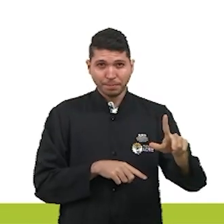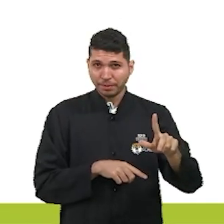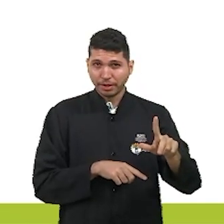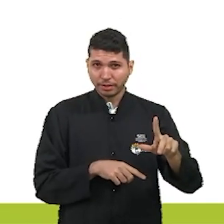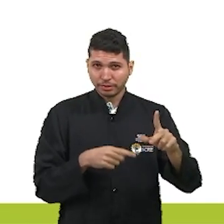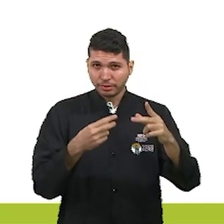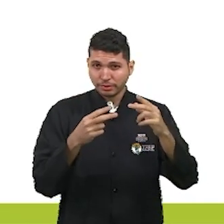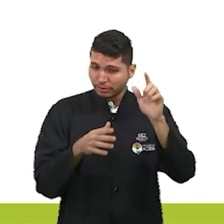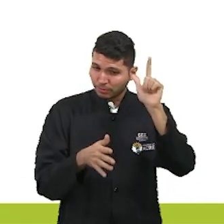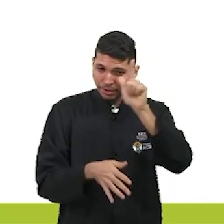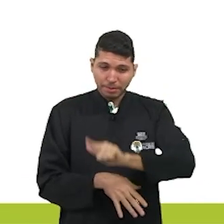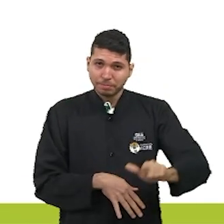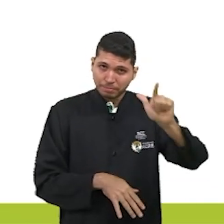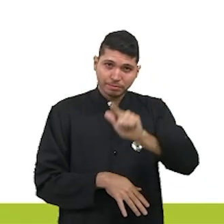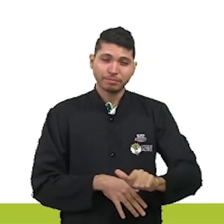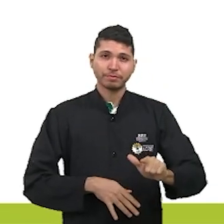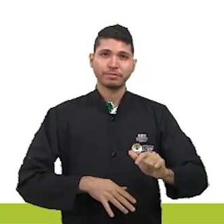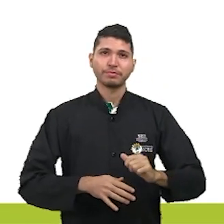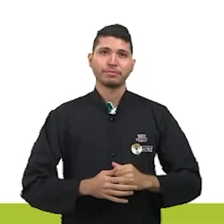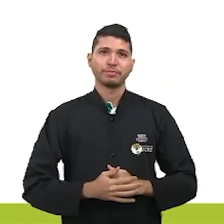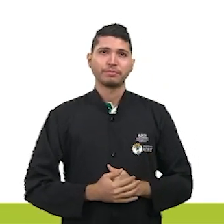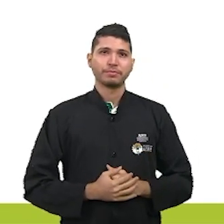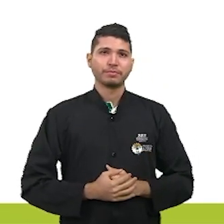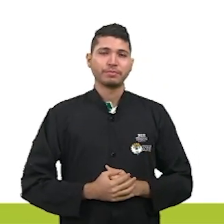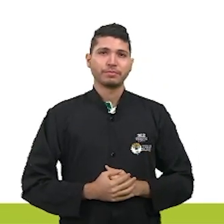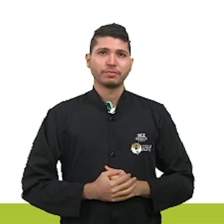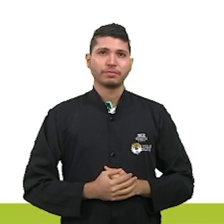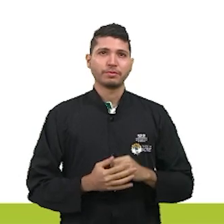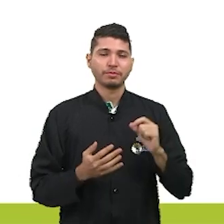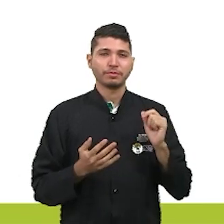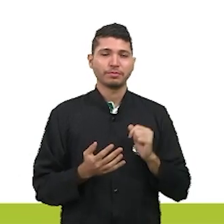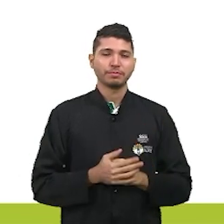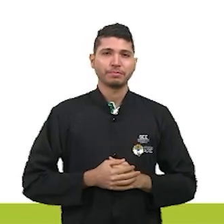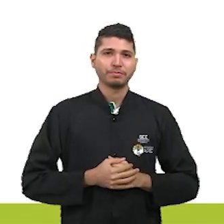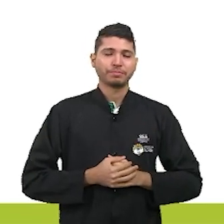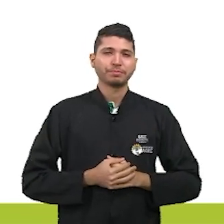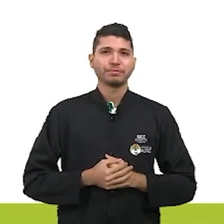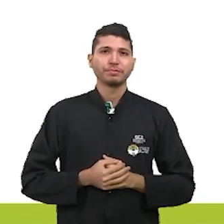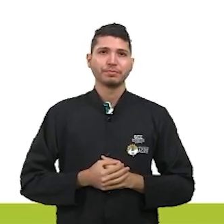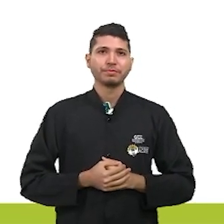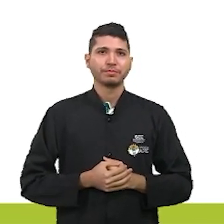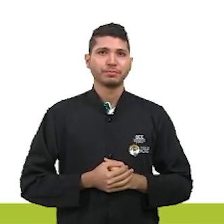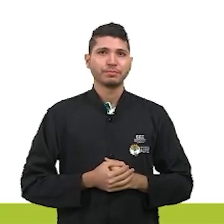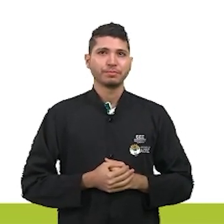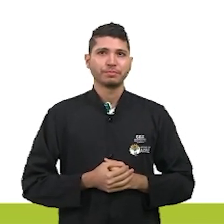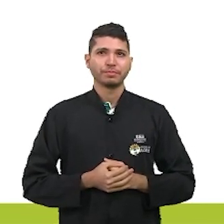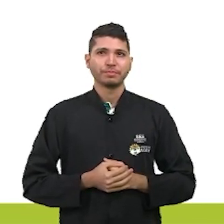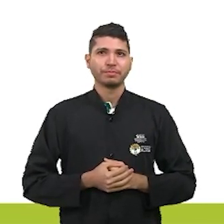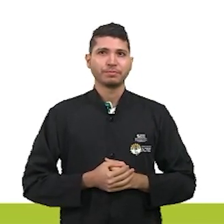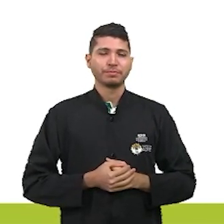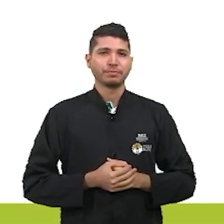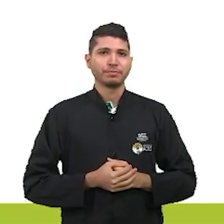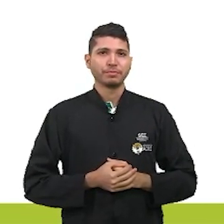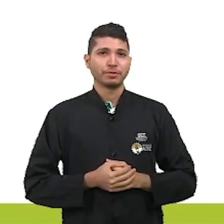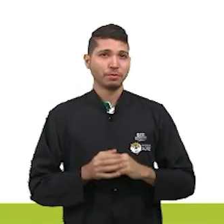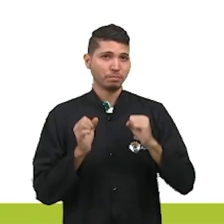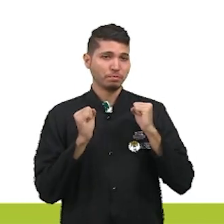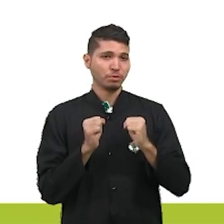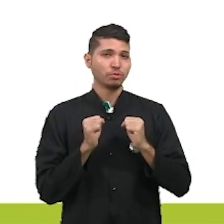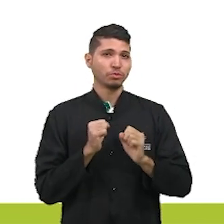Para resolver essa contagem em excesso, como eu fiz uma multiplicação, eu posso fazer uma